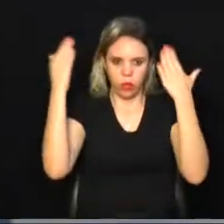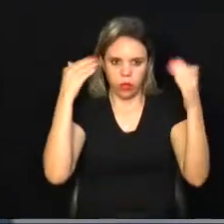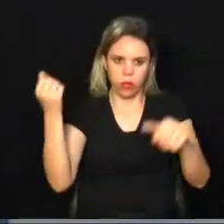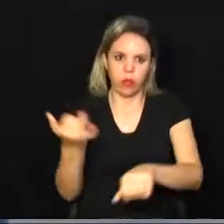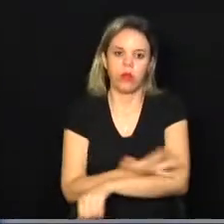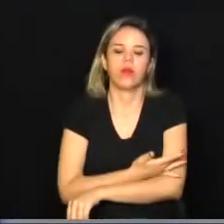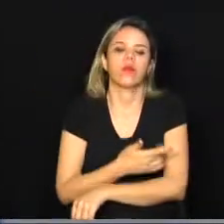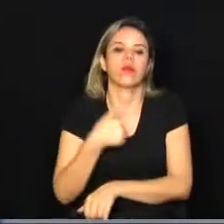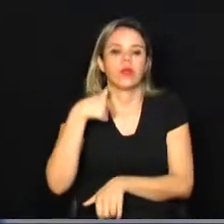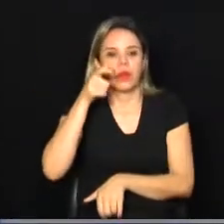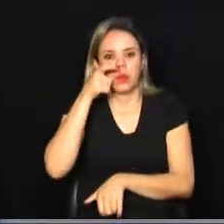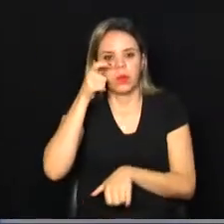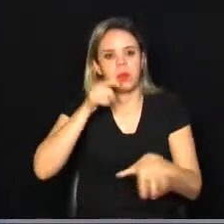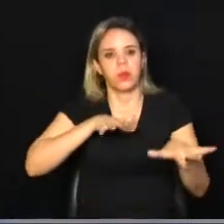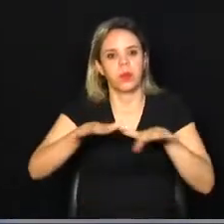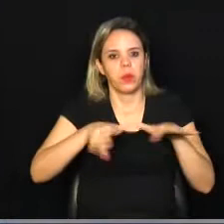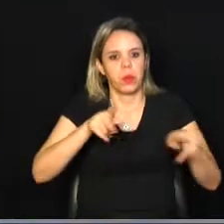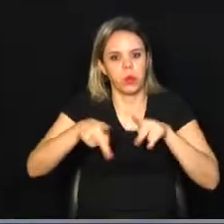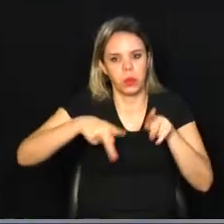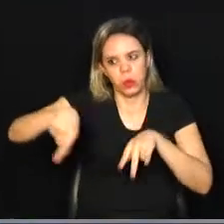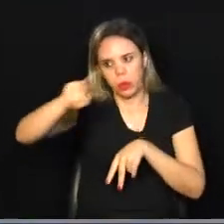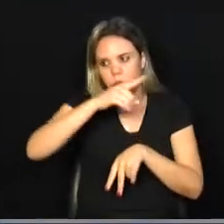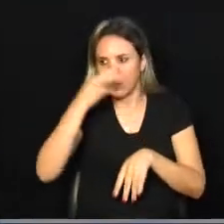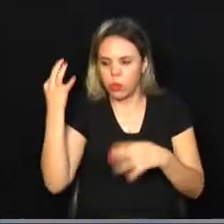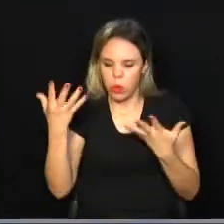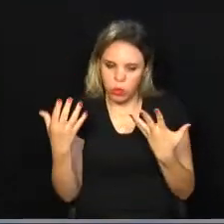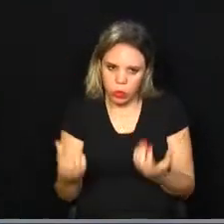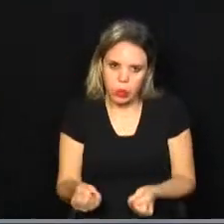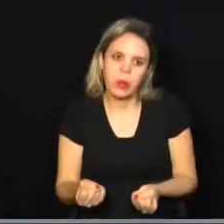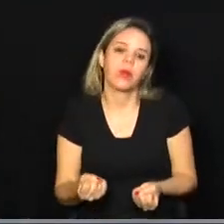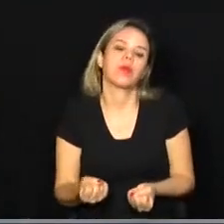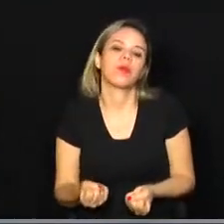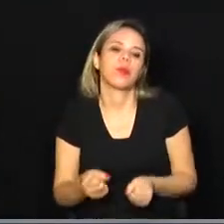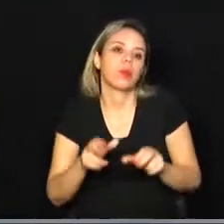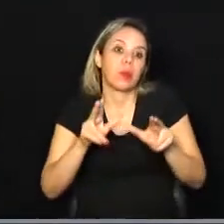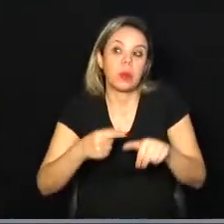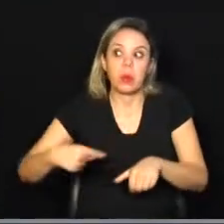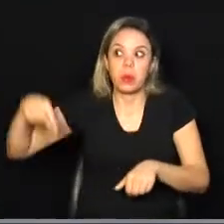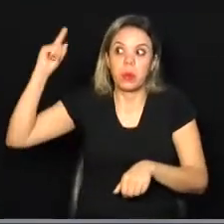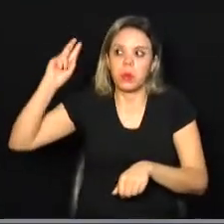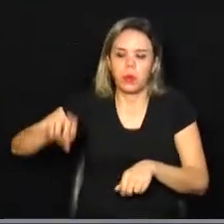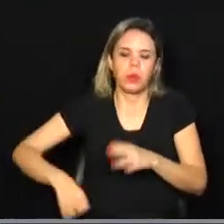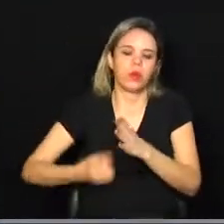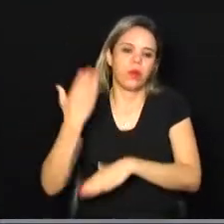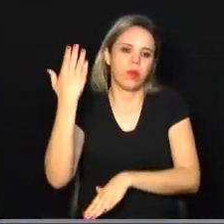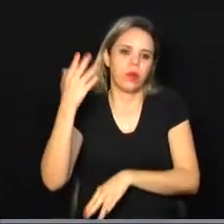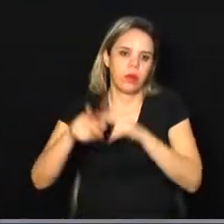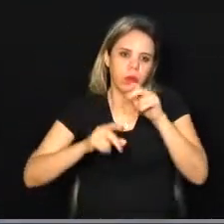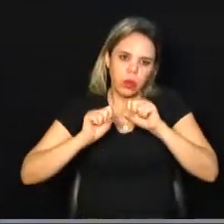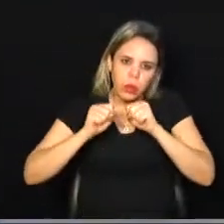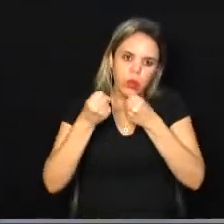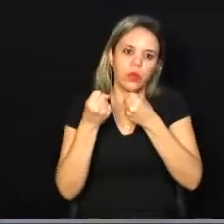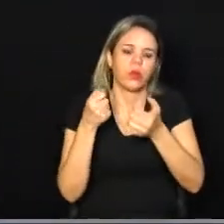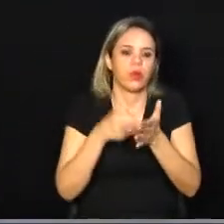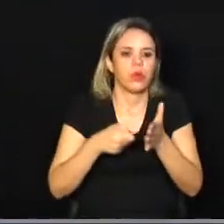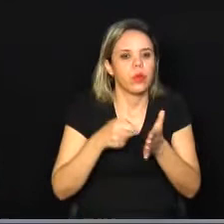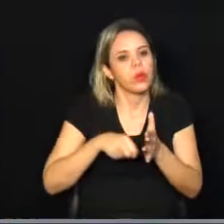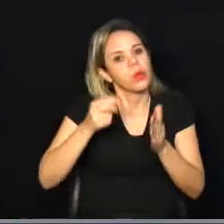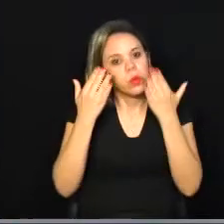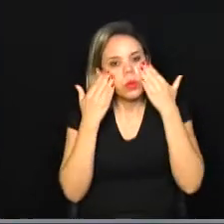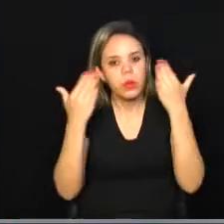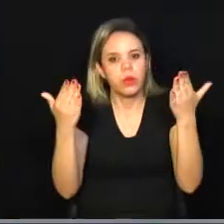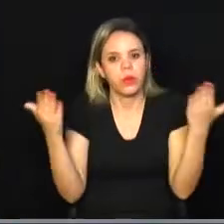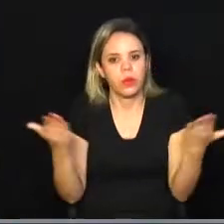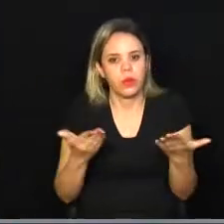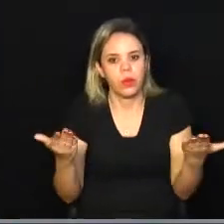esse movimento com muitos bons olhos, porque nunca antes essa bandeira ficou de uma maneira tão explícita